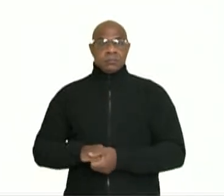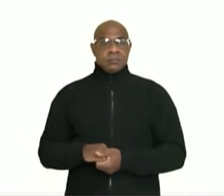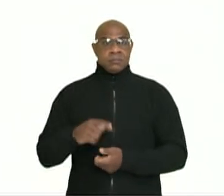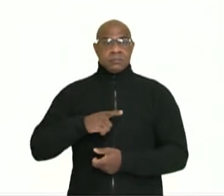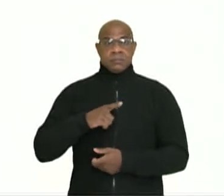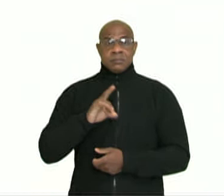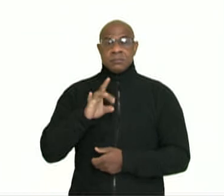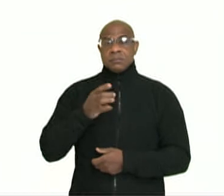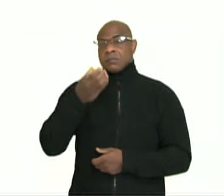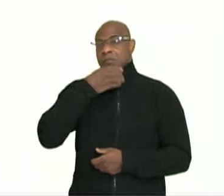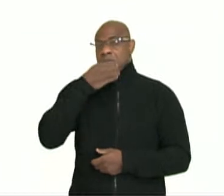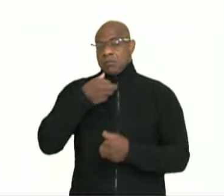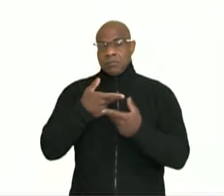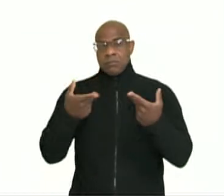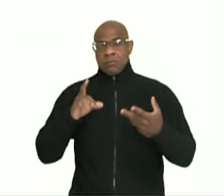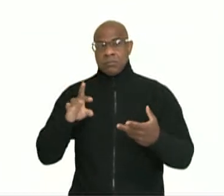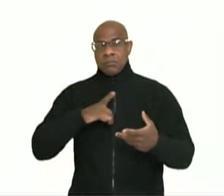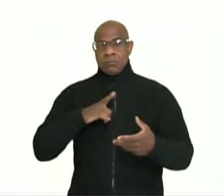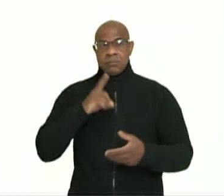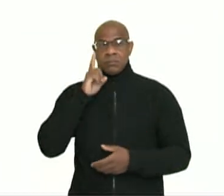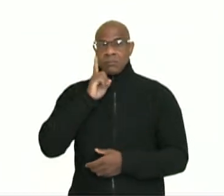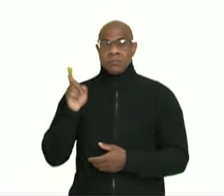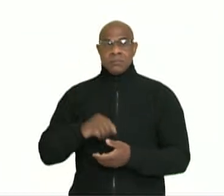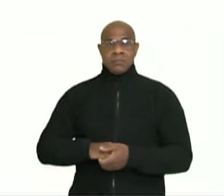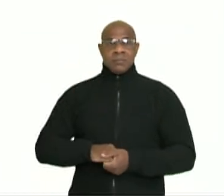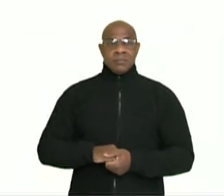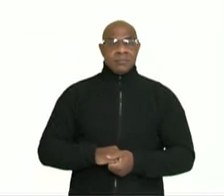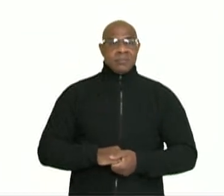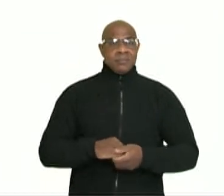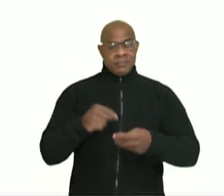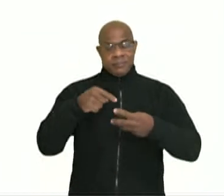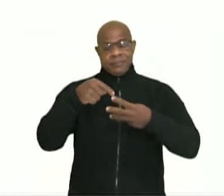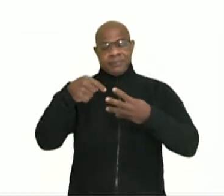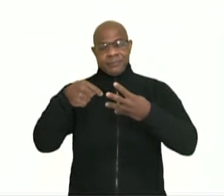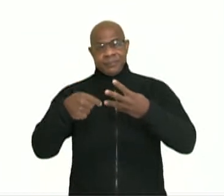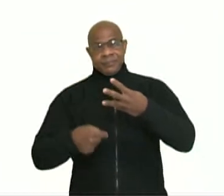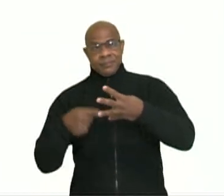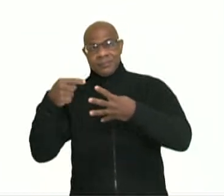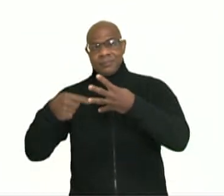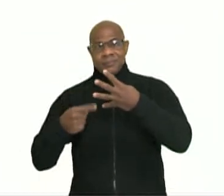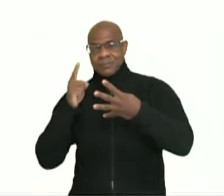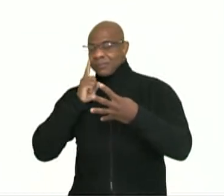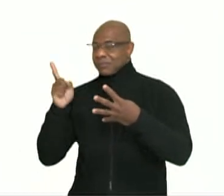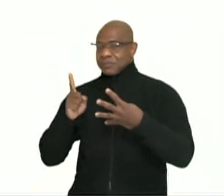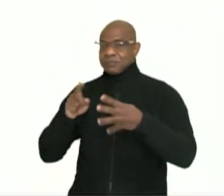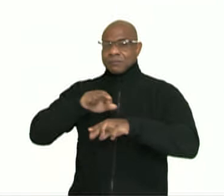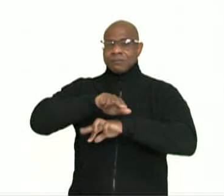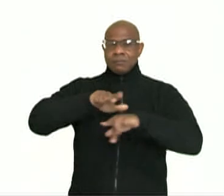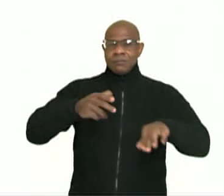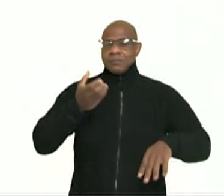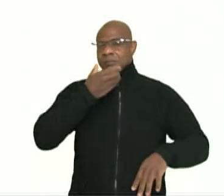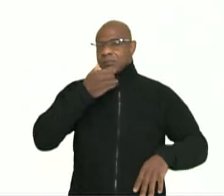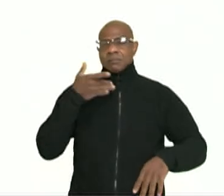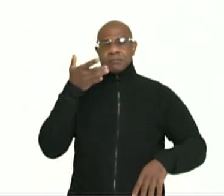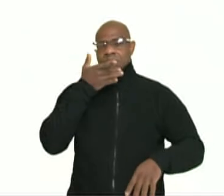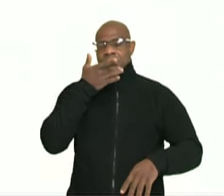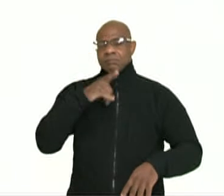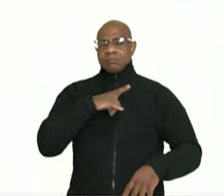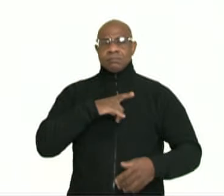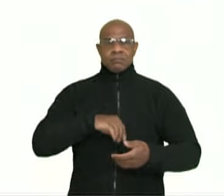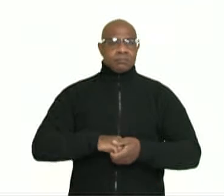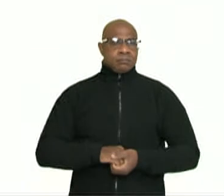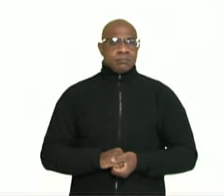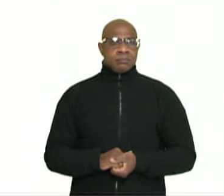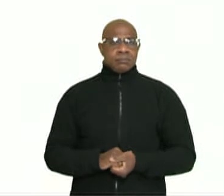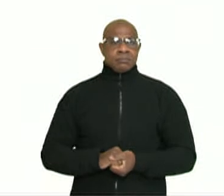bom? Mexerica, que a gente adora, olha lá, tangerina, um monte de fruta gostosa. Então, vamos ver